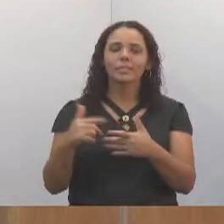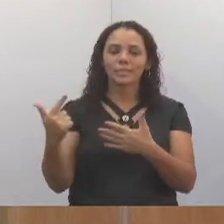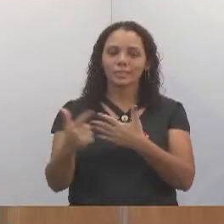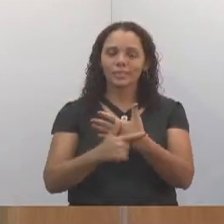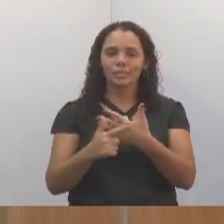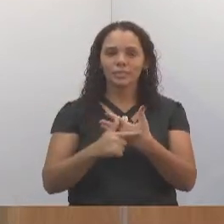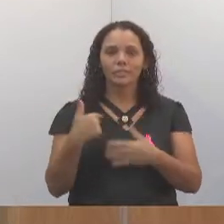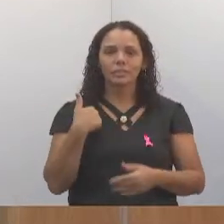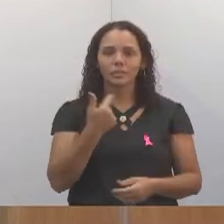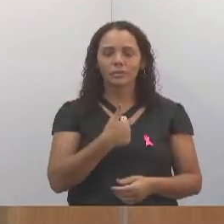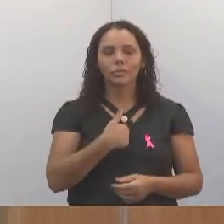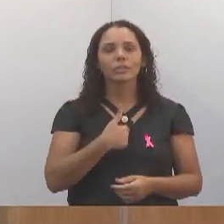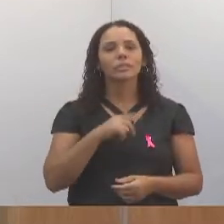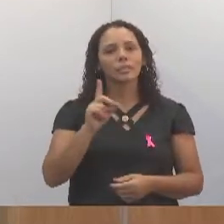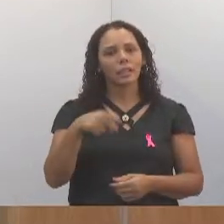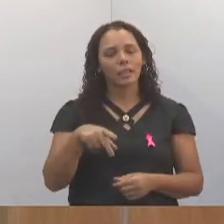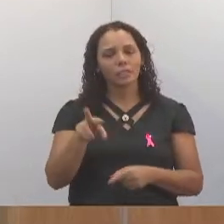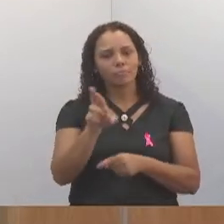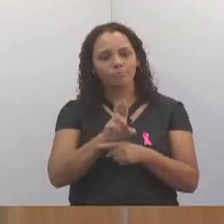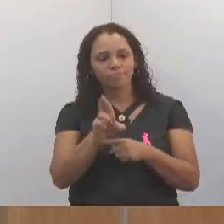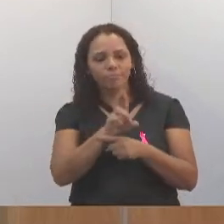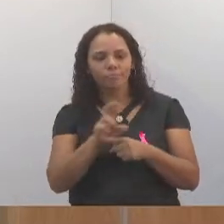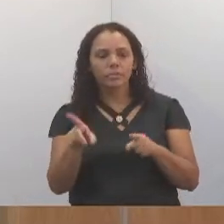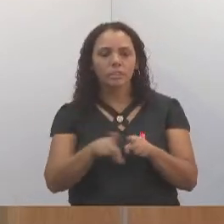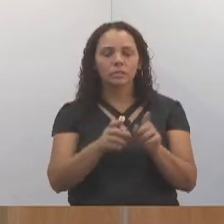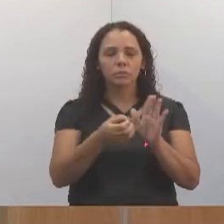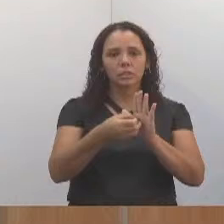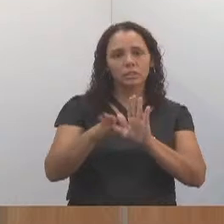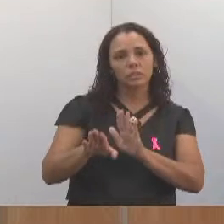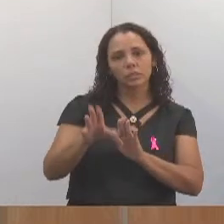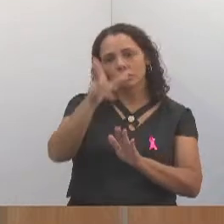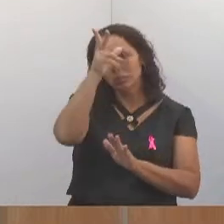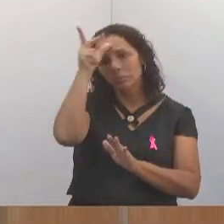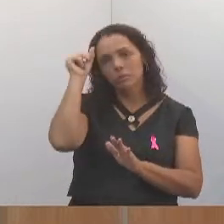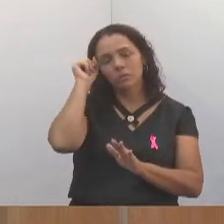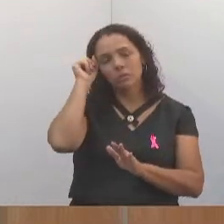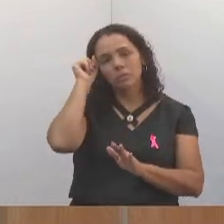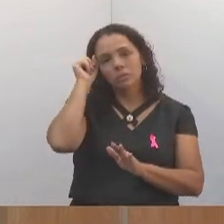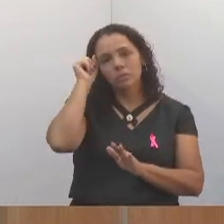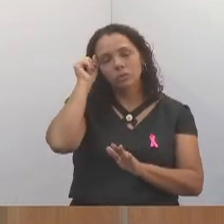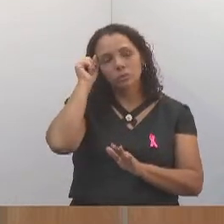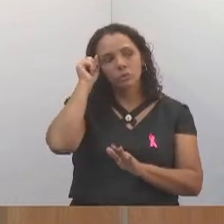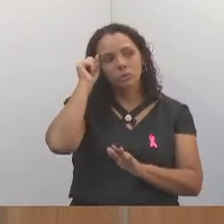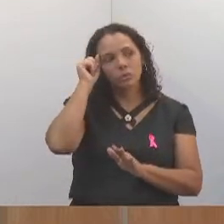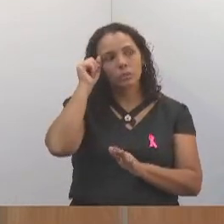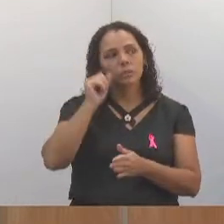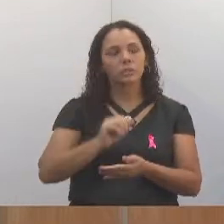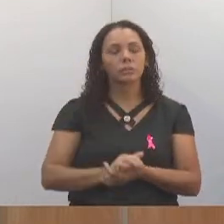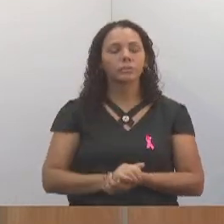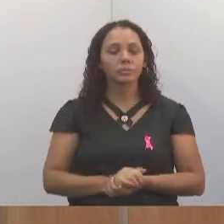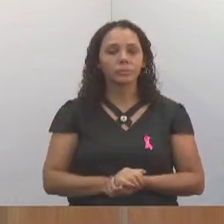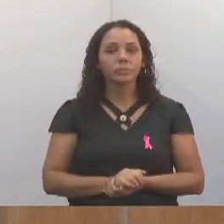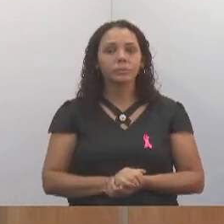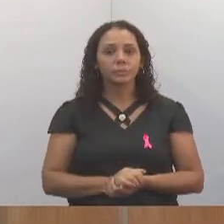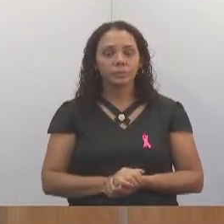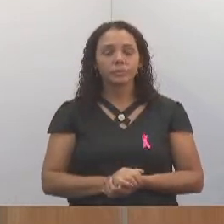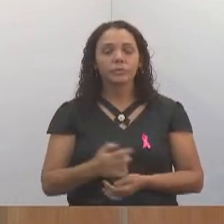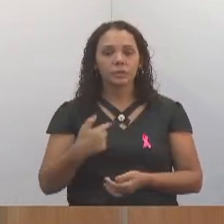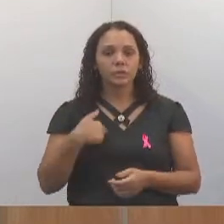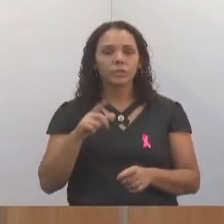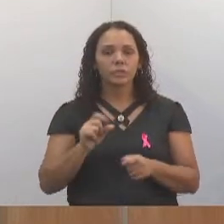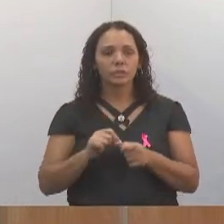vereador fiscalizar e também indicar a prefeitura através das nossas ferramentas de trabalho. Foi isso que eu